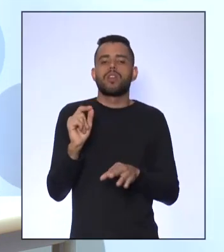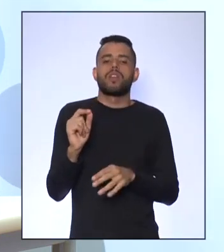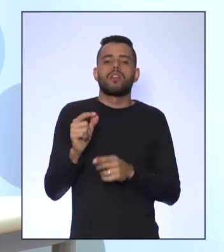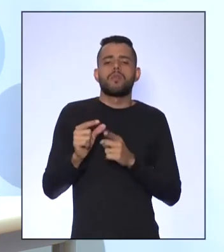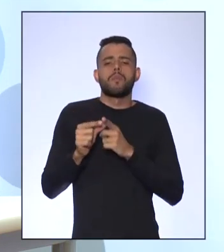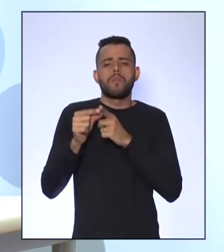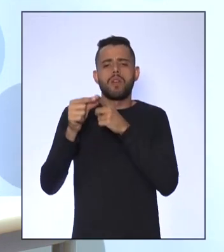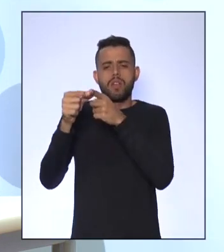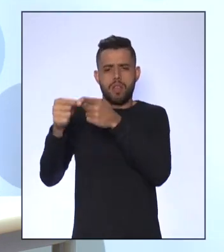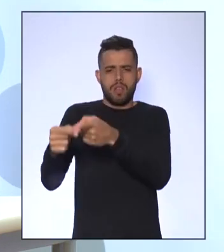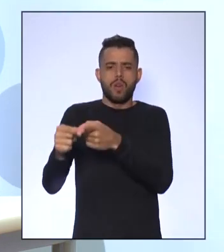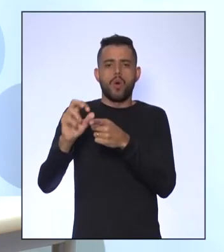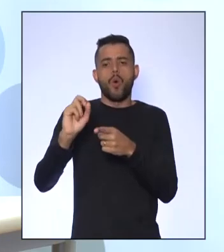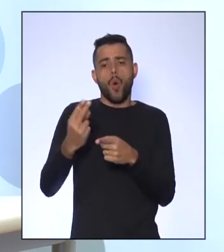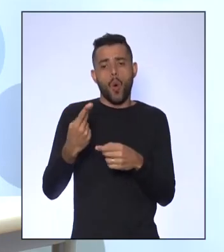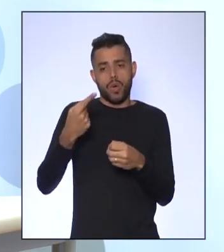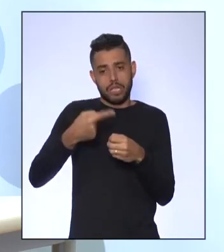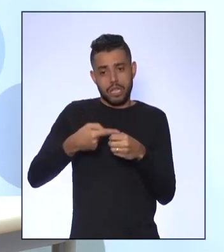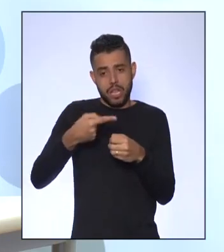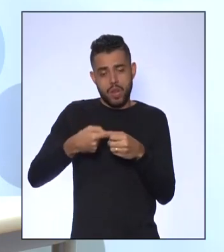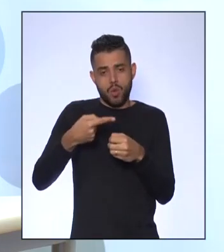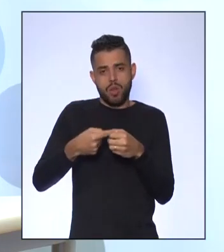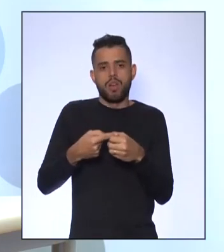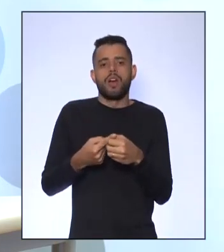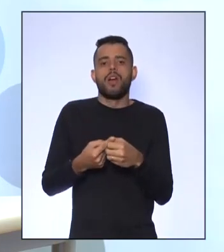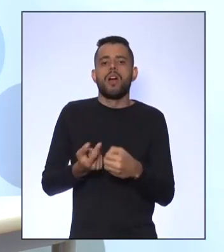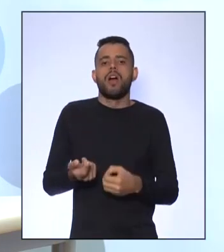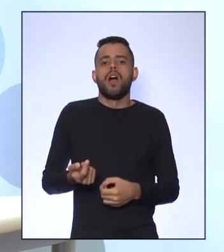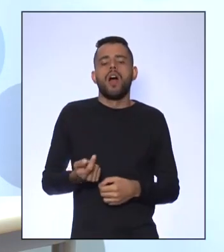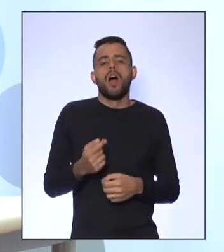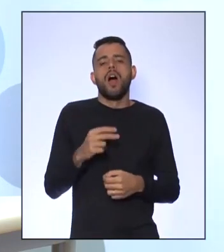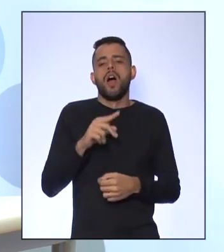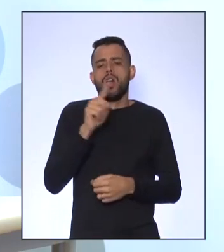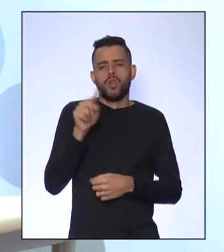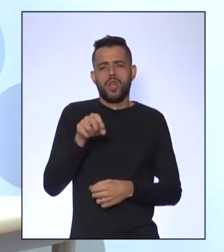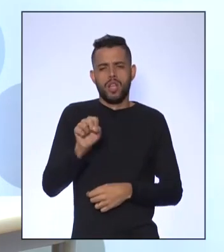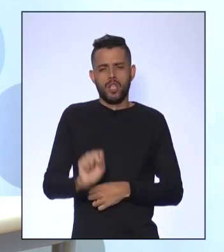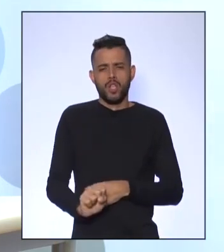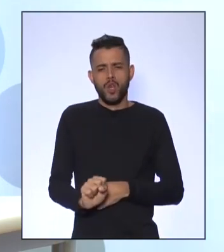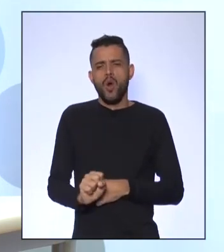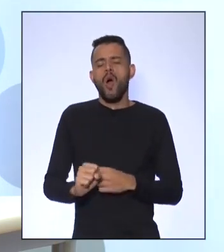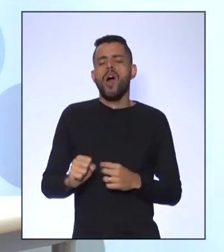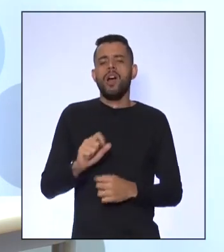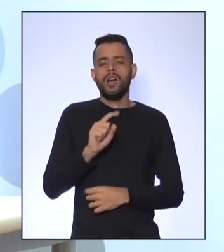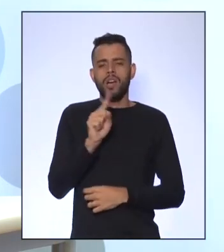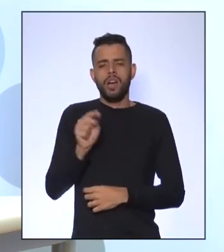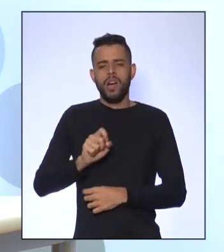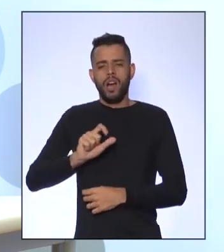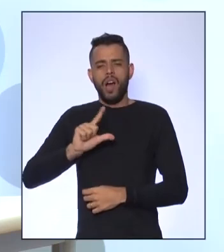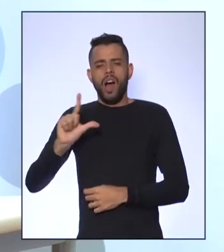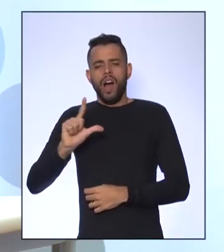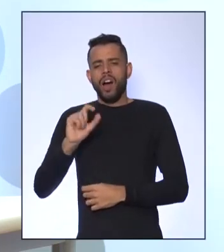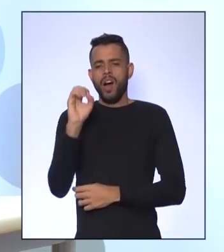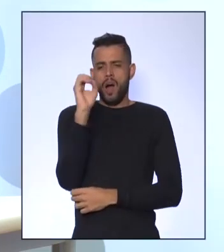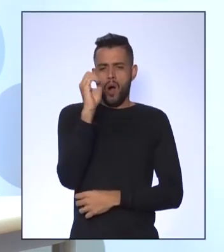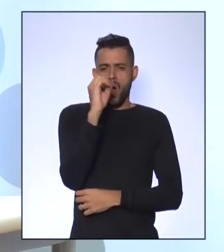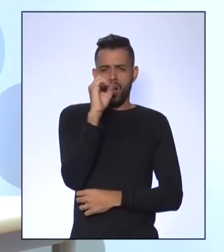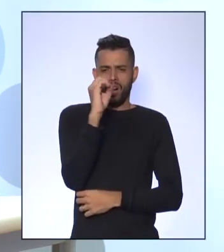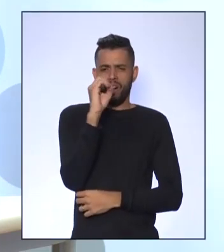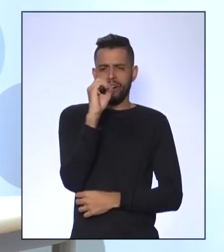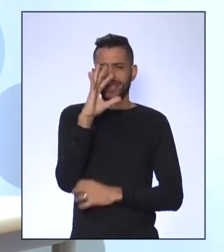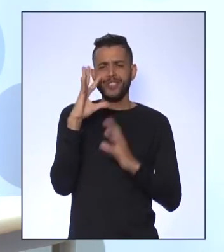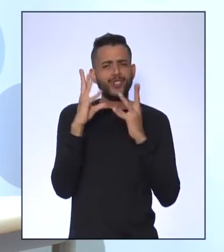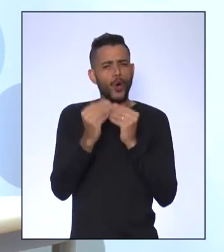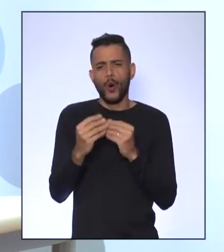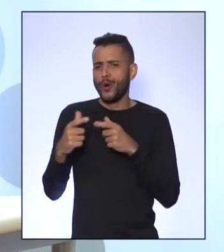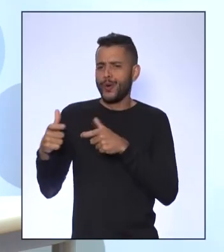seria o interior de São Paulo, onde não teria essa possibilidade. A Zona Sul, o extremo da Zona Leste, Osasco, toda essa